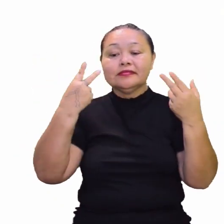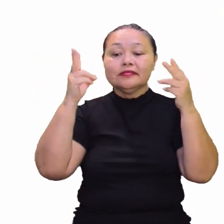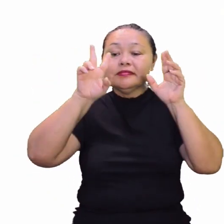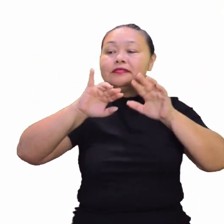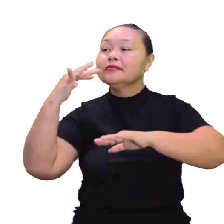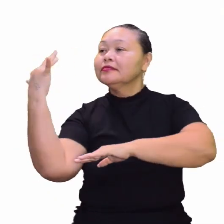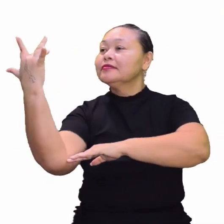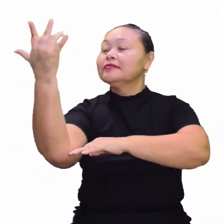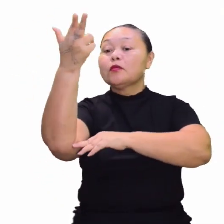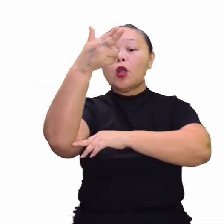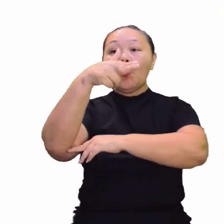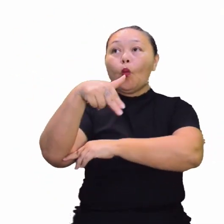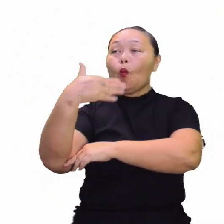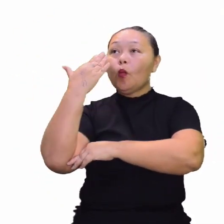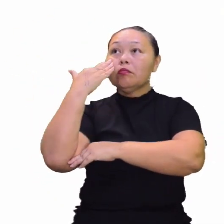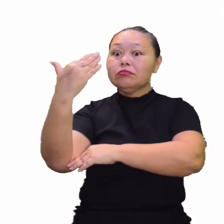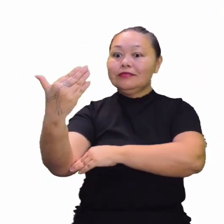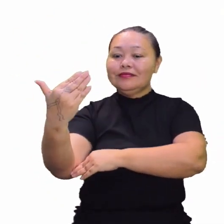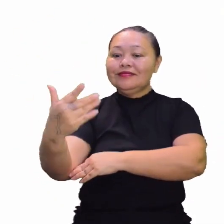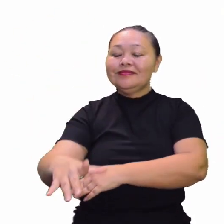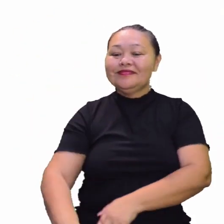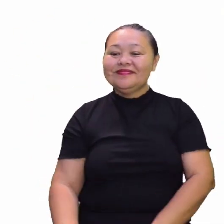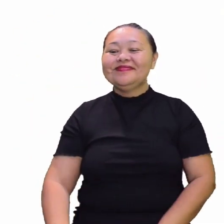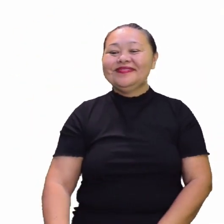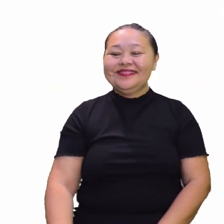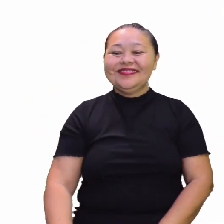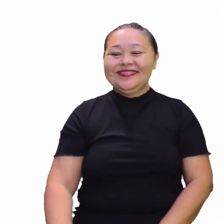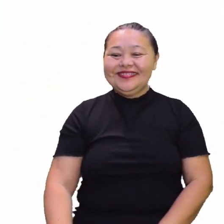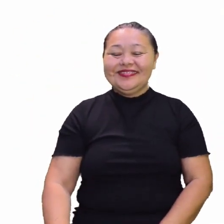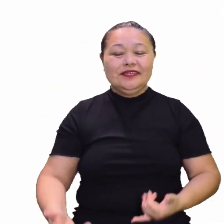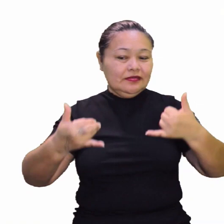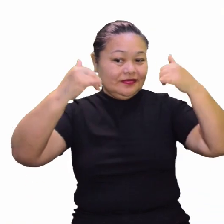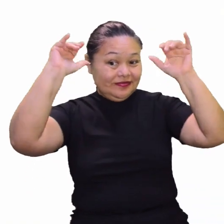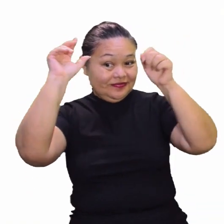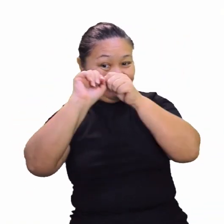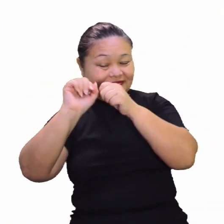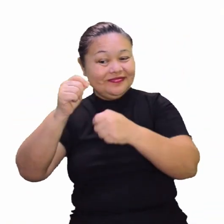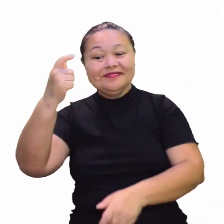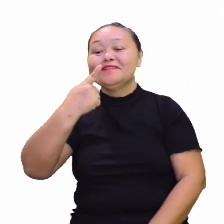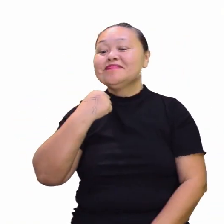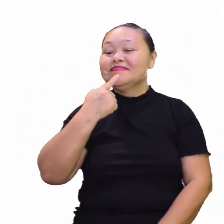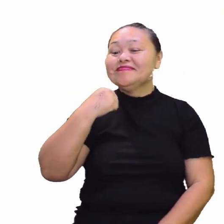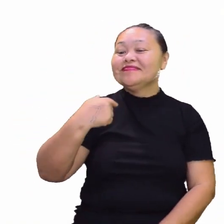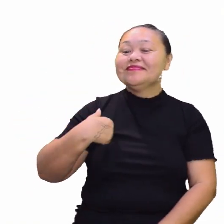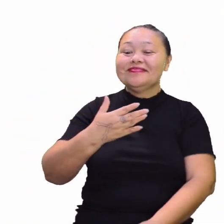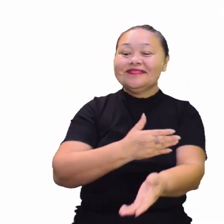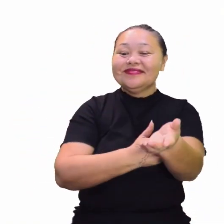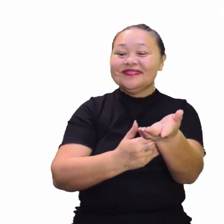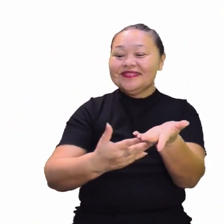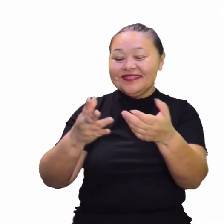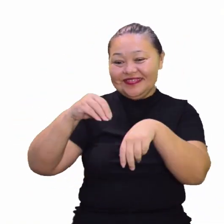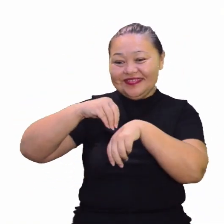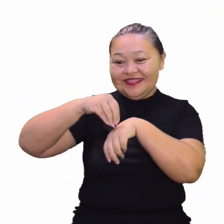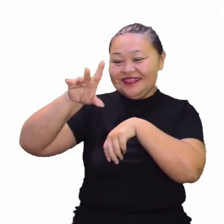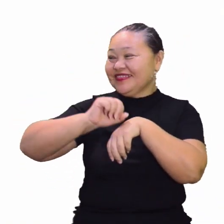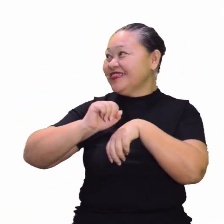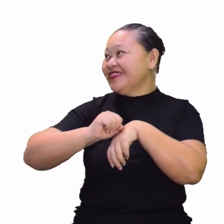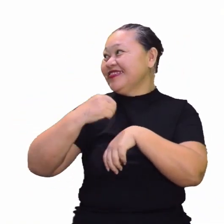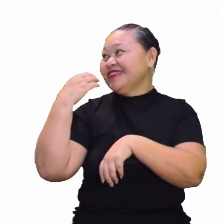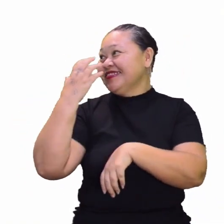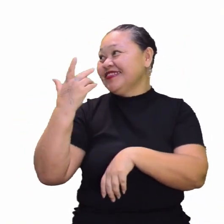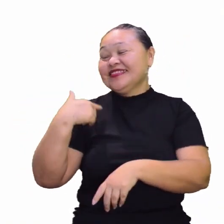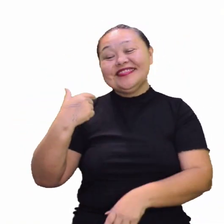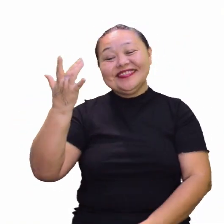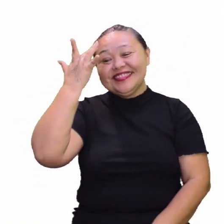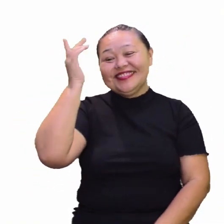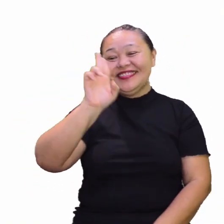vejo a natureza nua. Aí, bonita a música do Garantido, hein? Bonita. Vermelho e branco. Fica aí, depois a dica para você procurar a música, né?